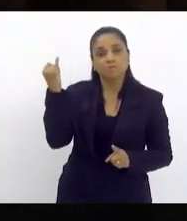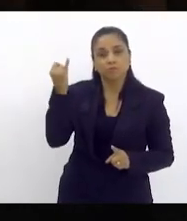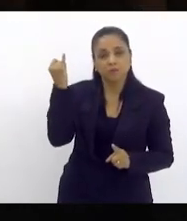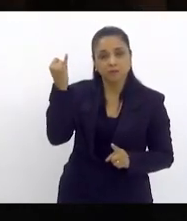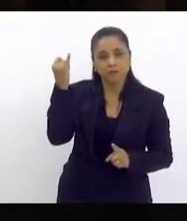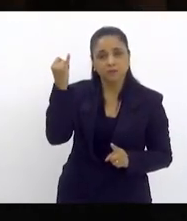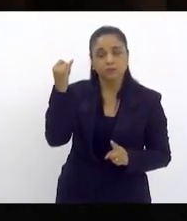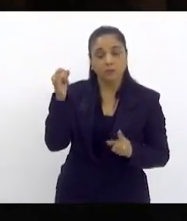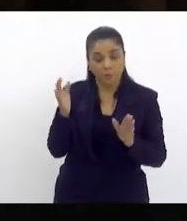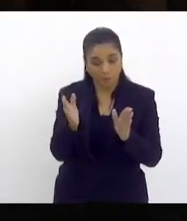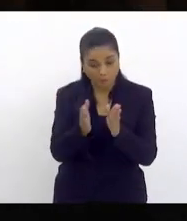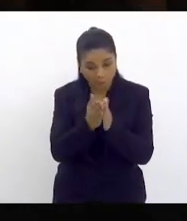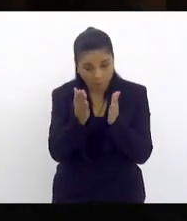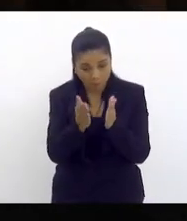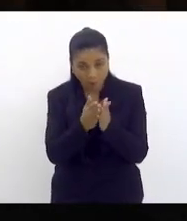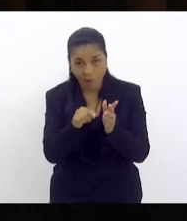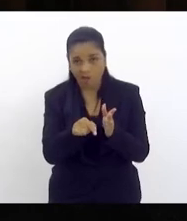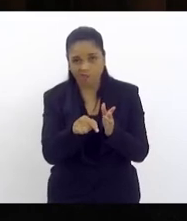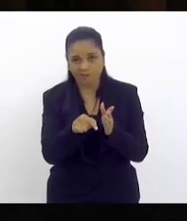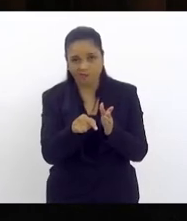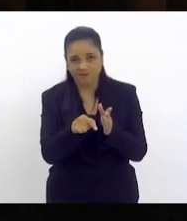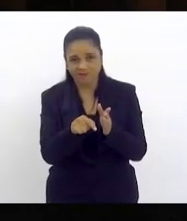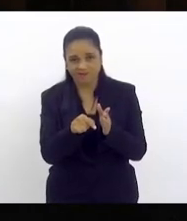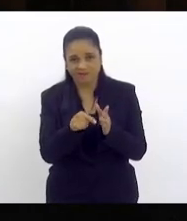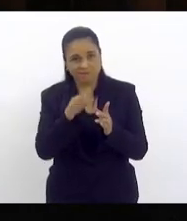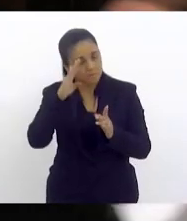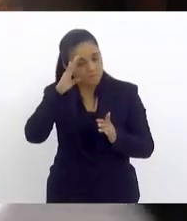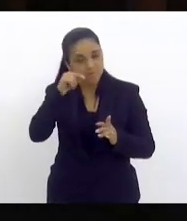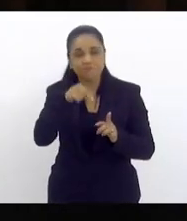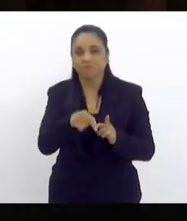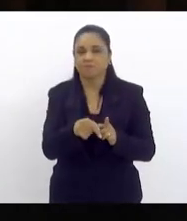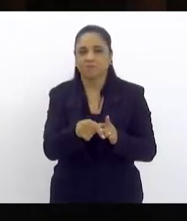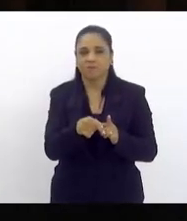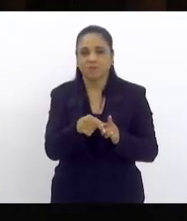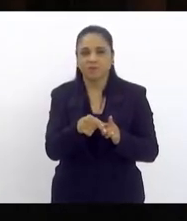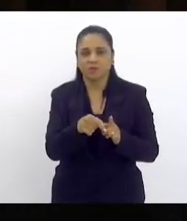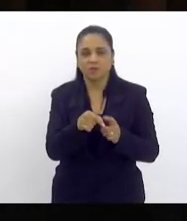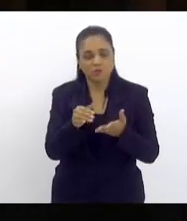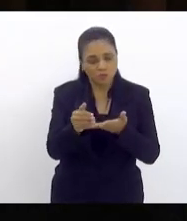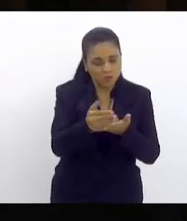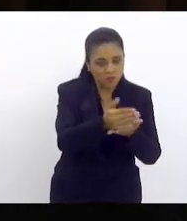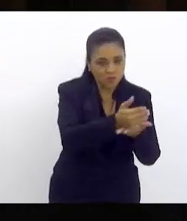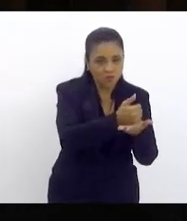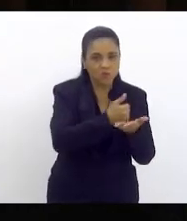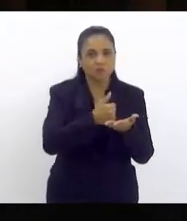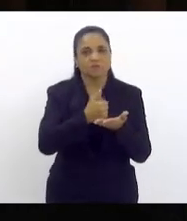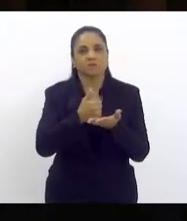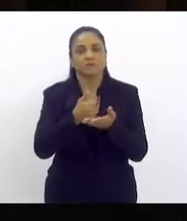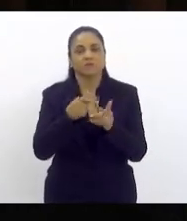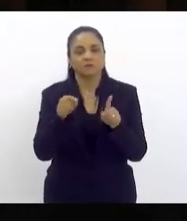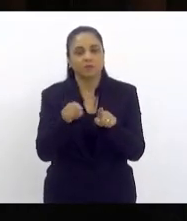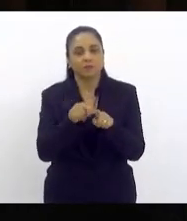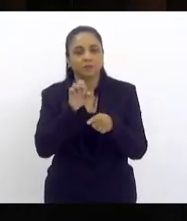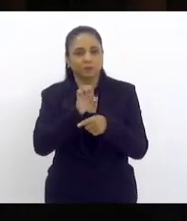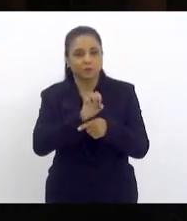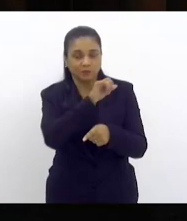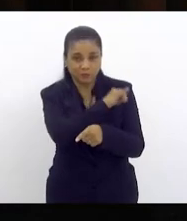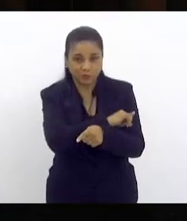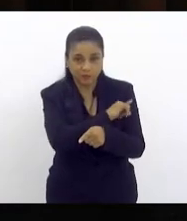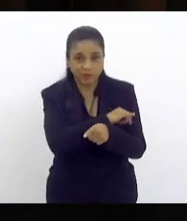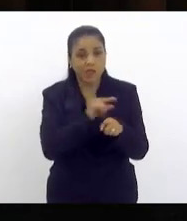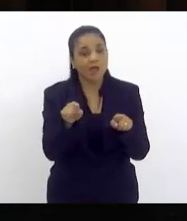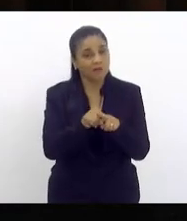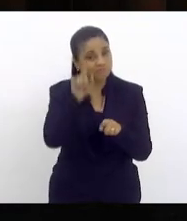dos pobres terem que estar prioritariamente no orçamento do Estado, a gente espera que as mulheres